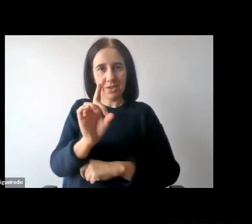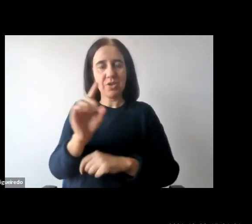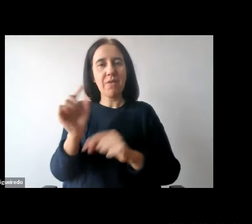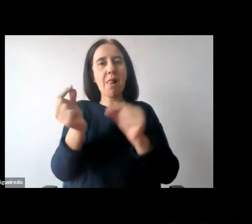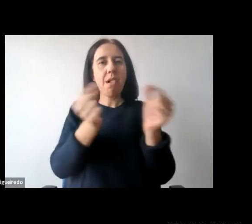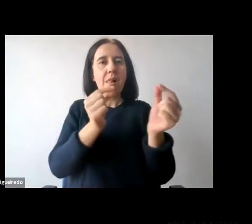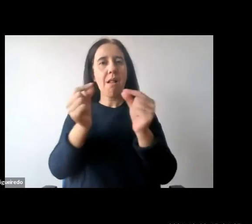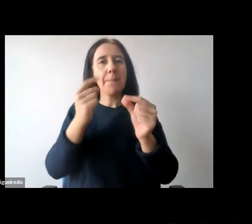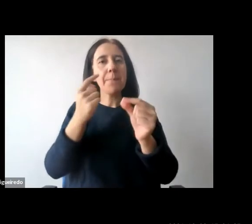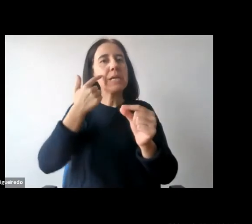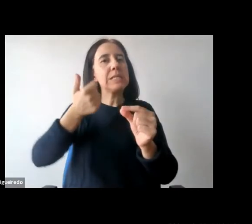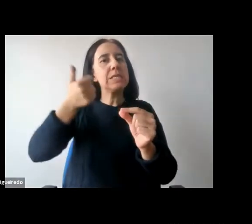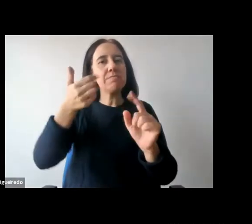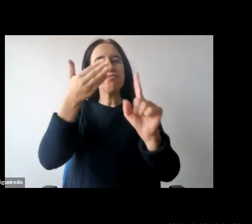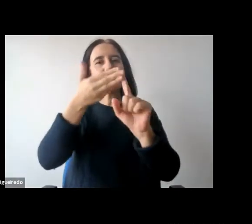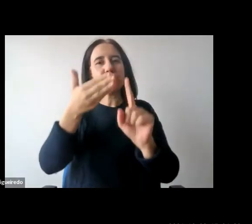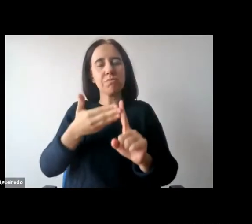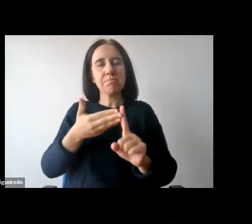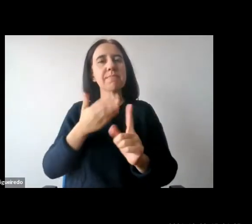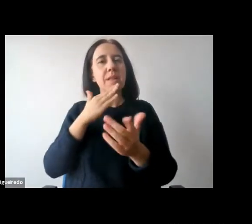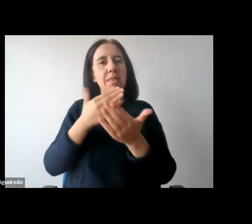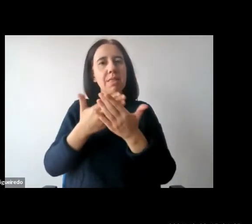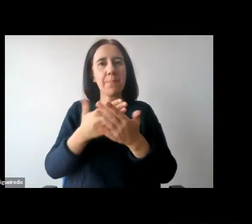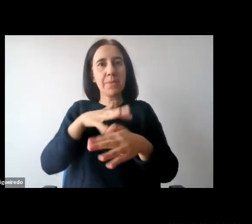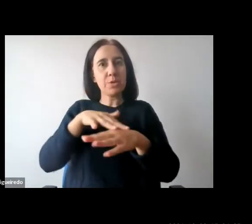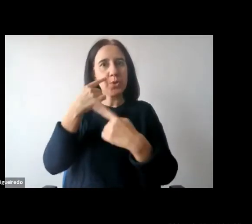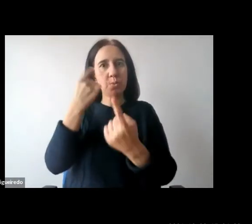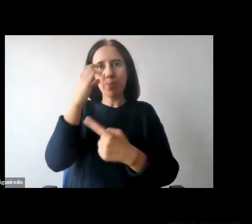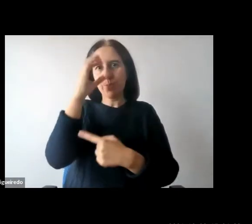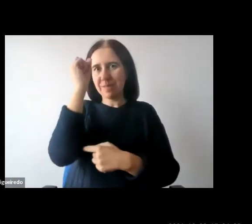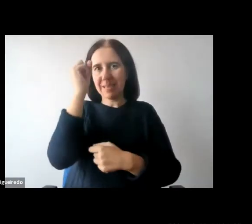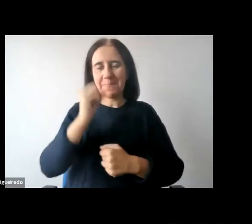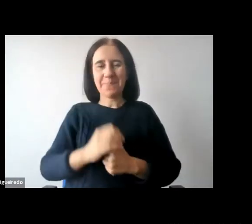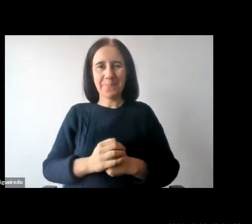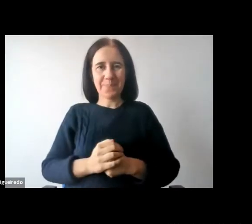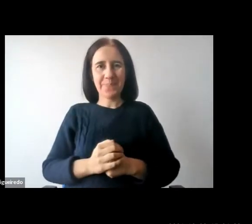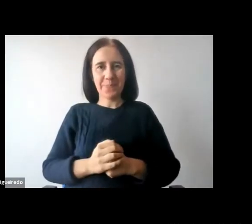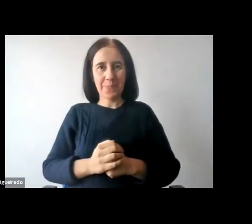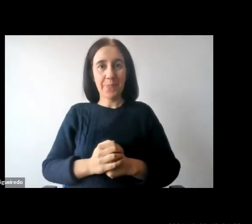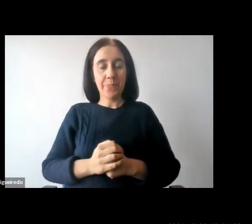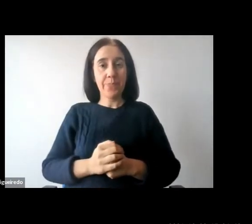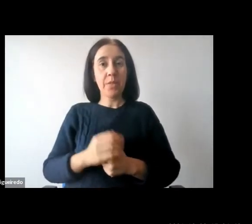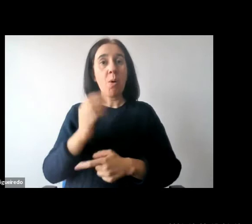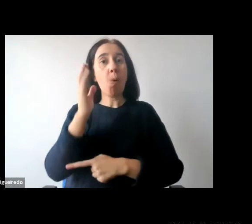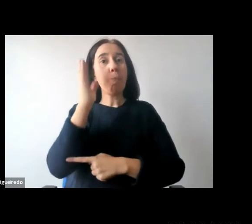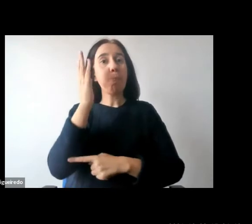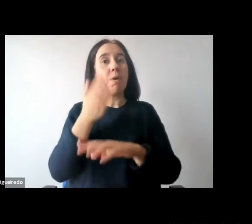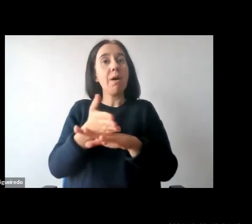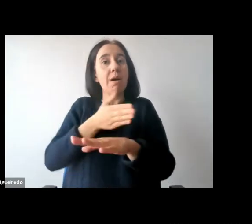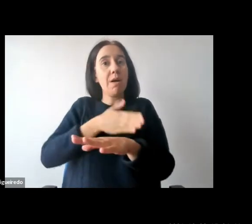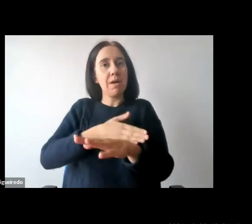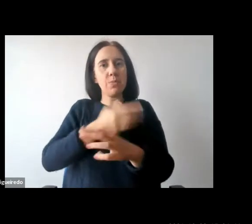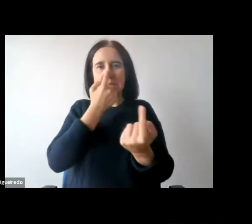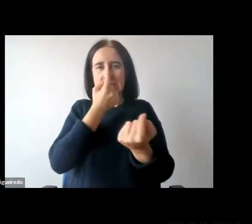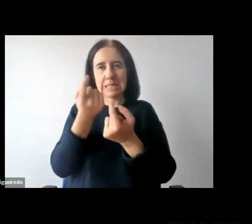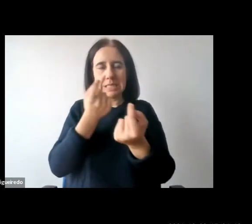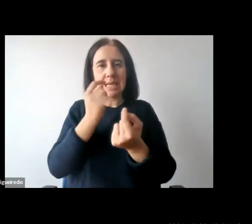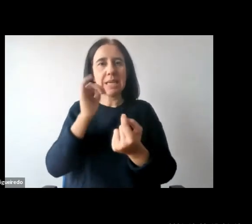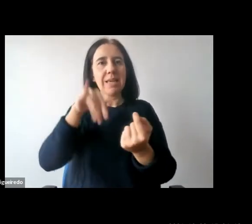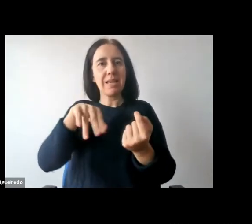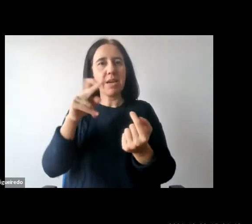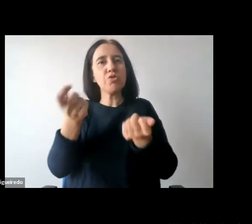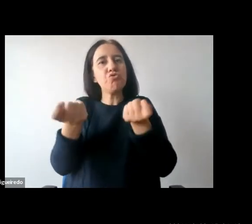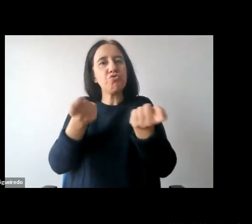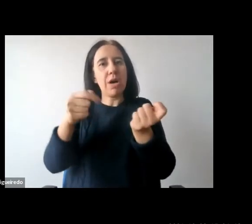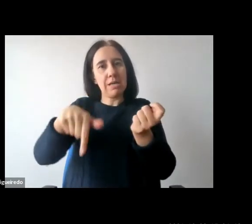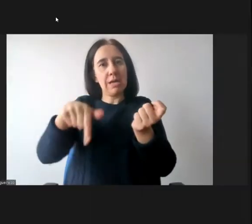os princípios fundamentais da administração pública. À semelhança das anteriores conferências organizadas pelo INA, esta